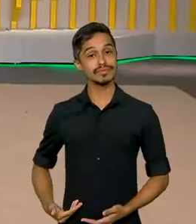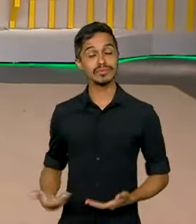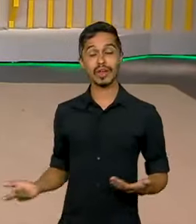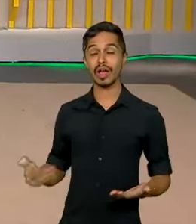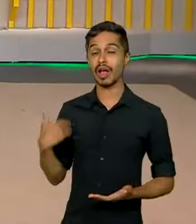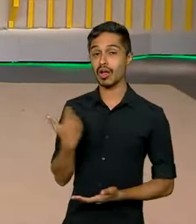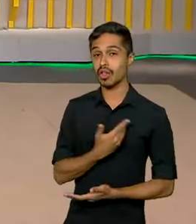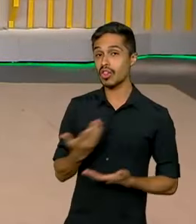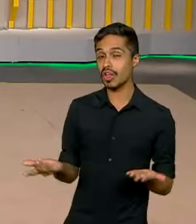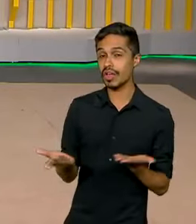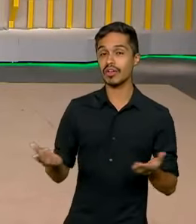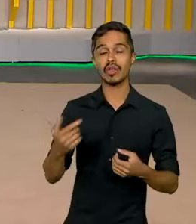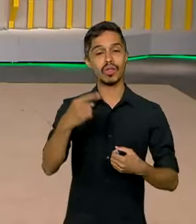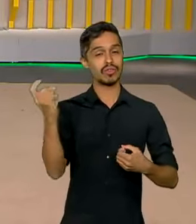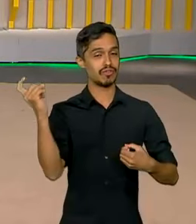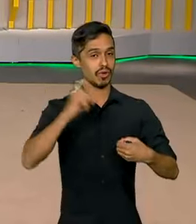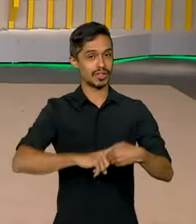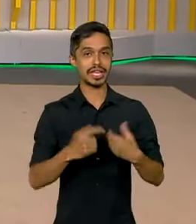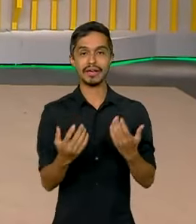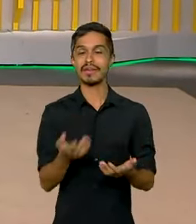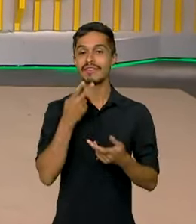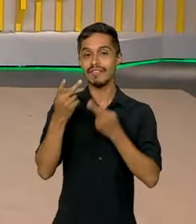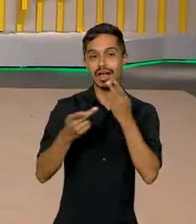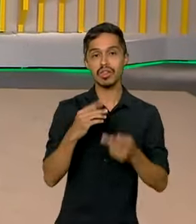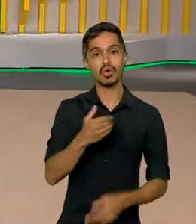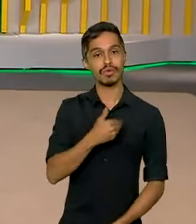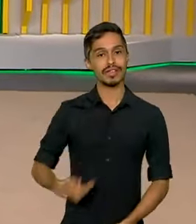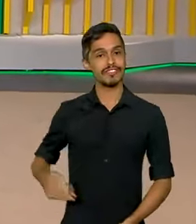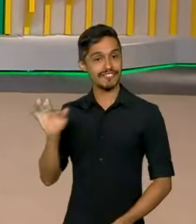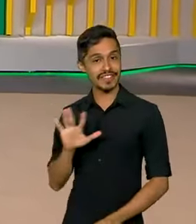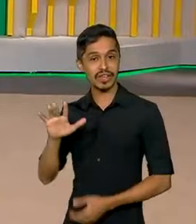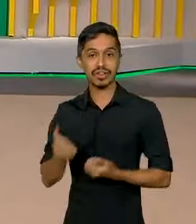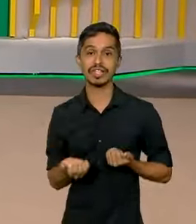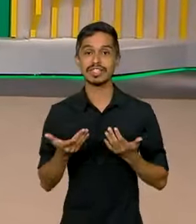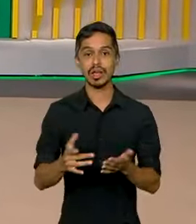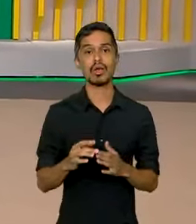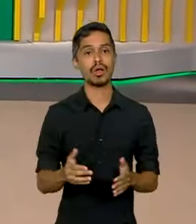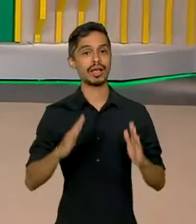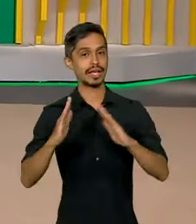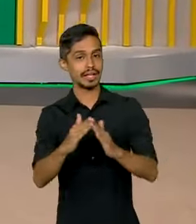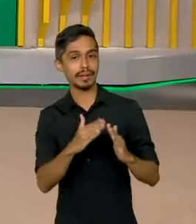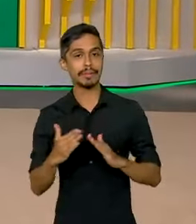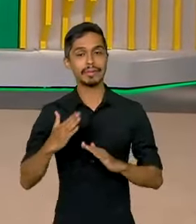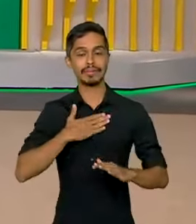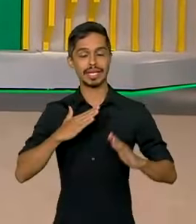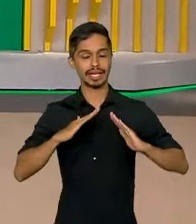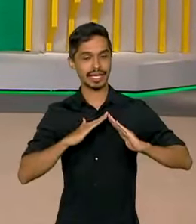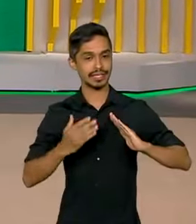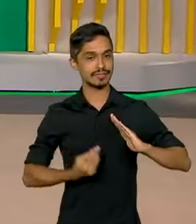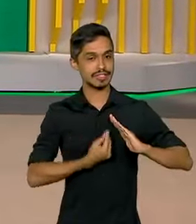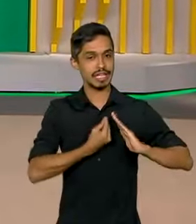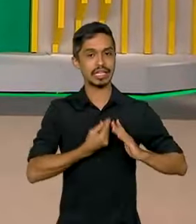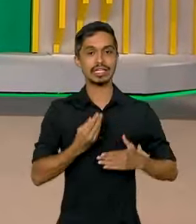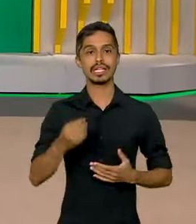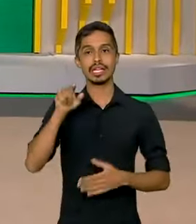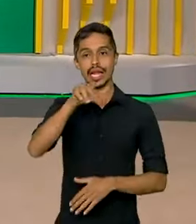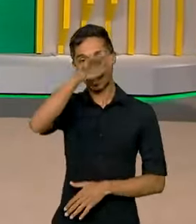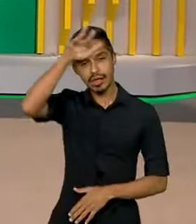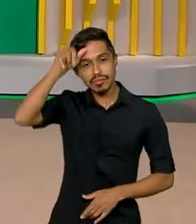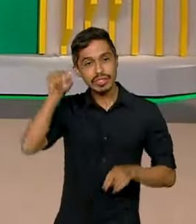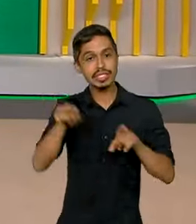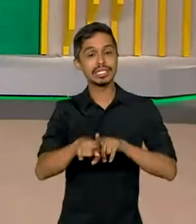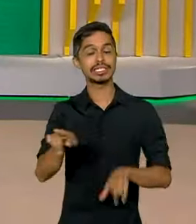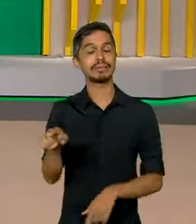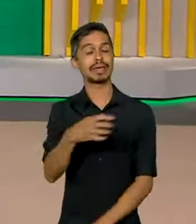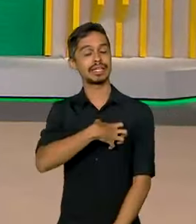Estamos de volta com o Brasil em Dia para dizer que o governo federal entregou hoje moradias do Minha Casa Minha Vida no Mato Grosso e também